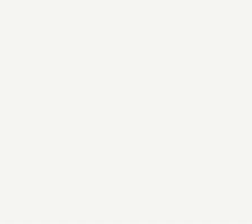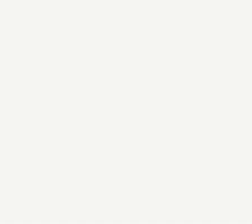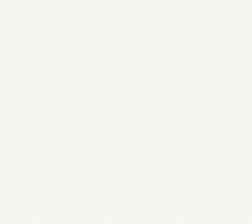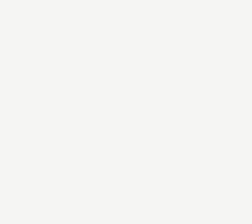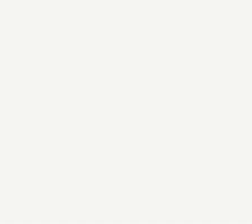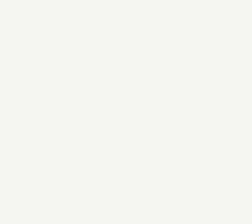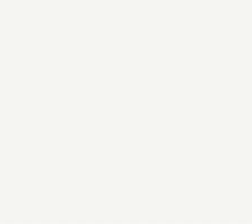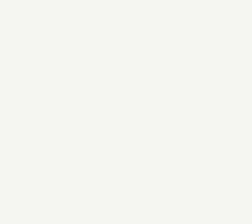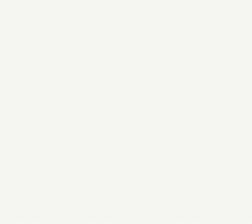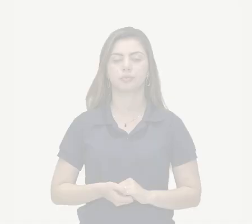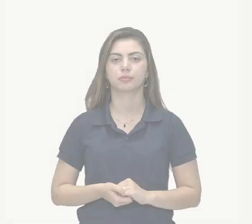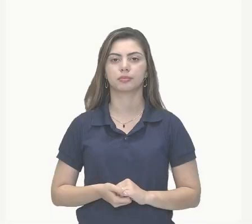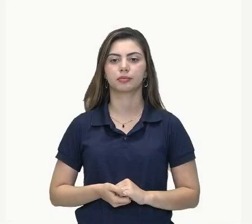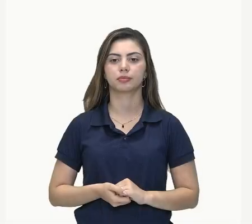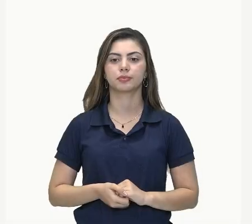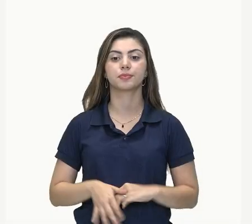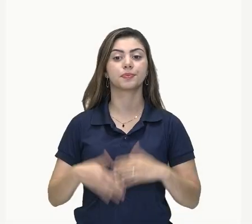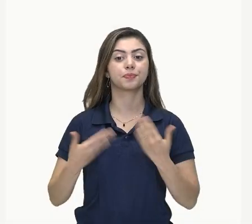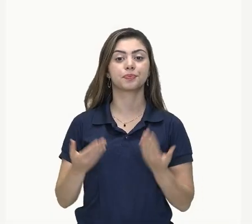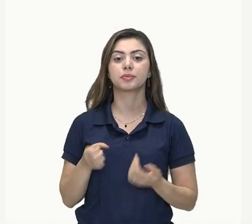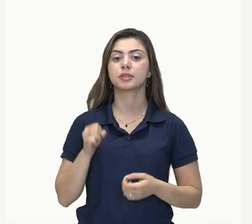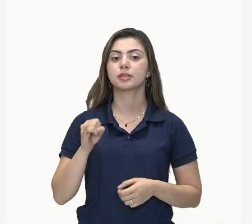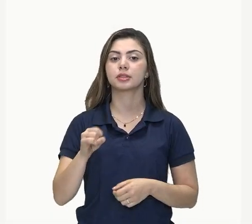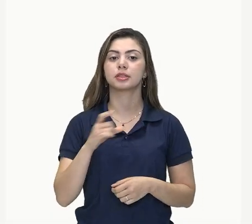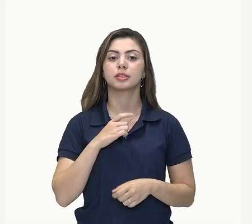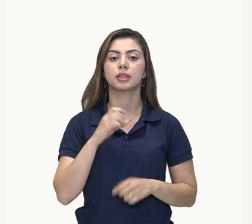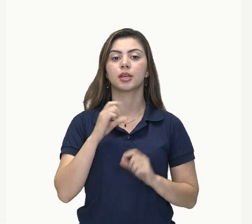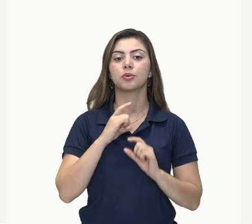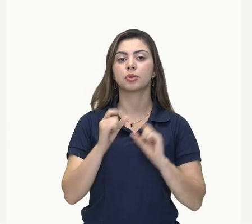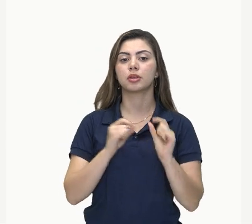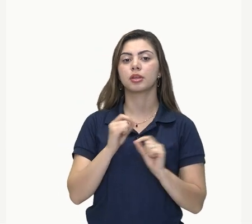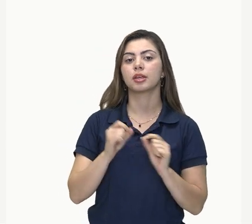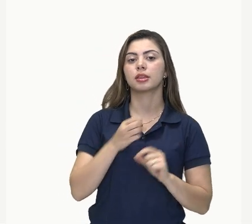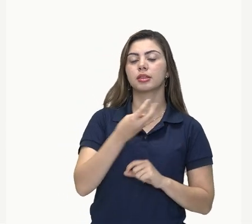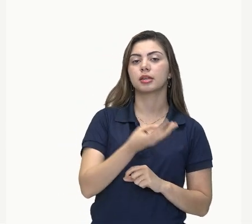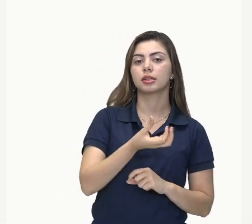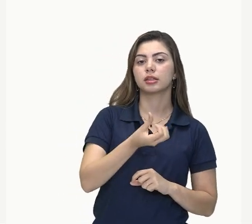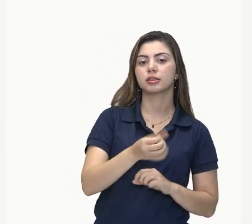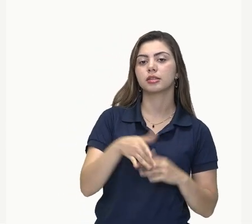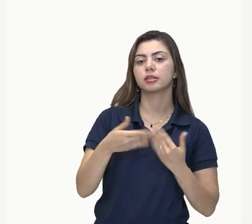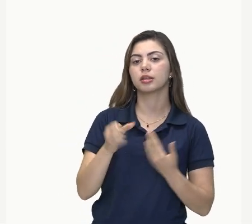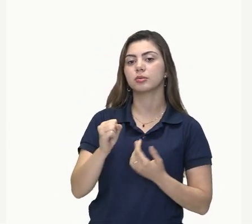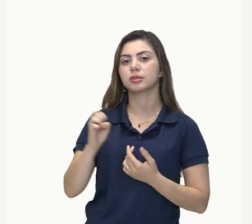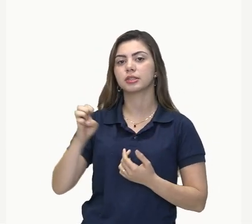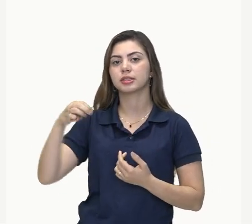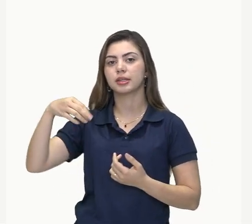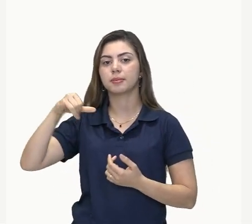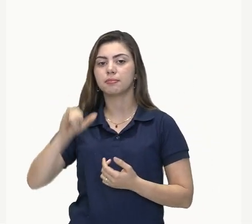Se o eixo mede 36, então o semi-eixo mede 18. E esse